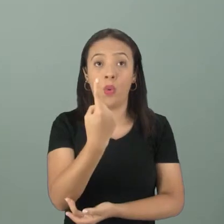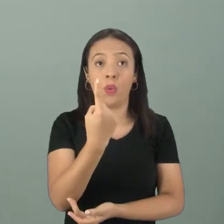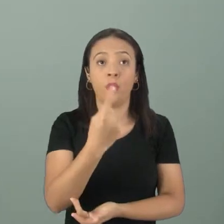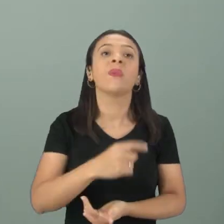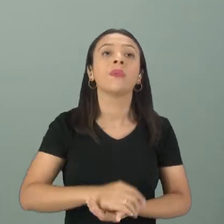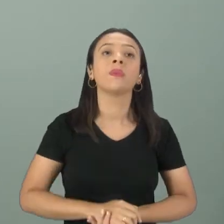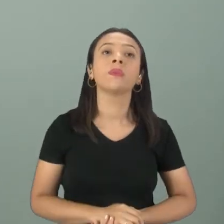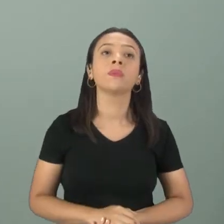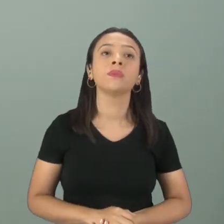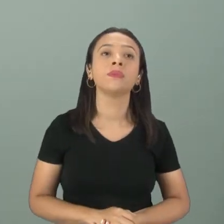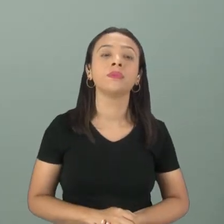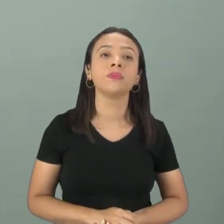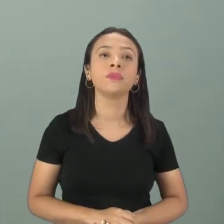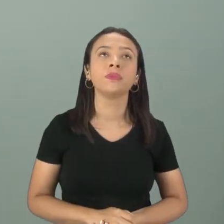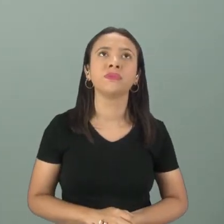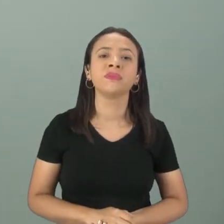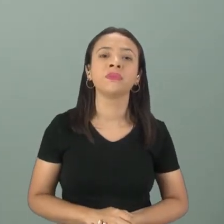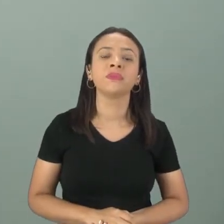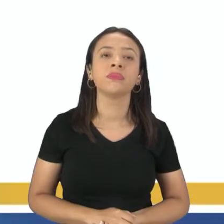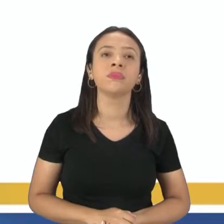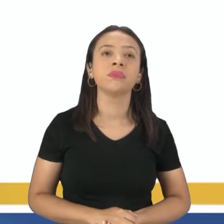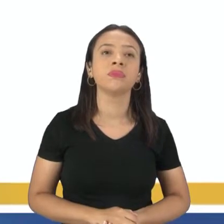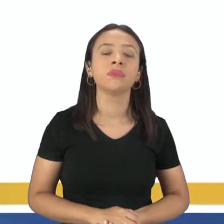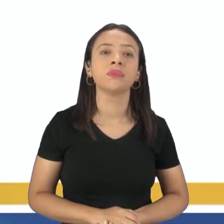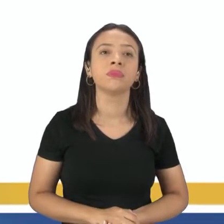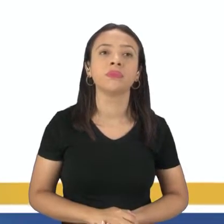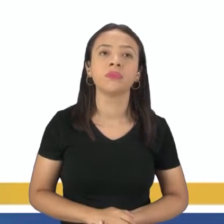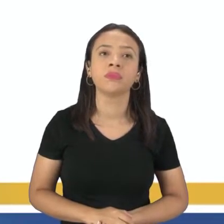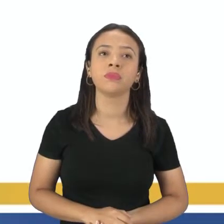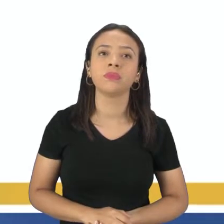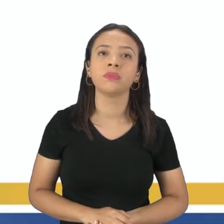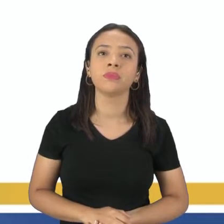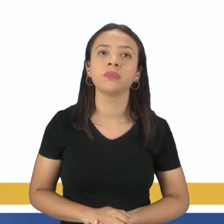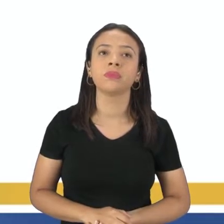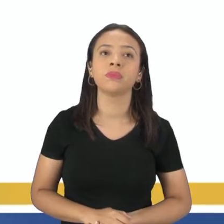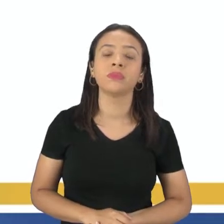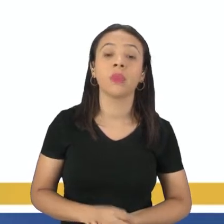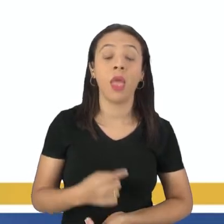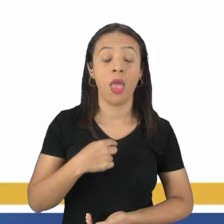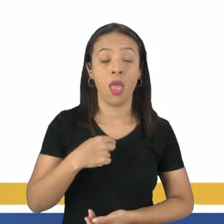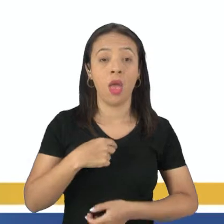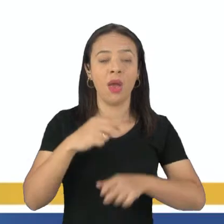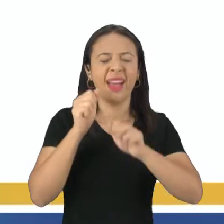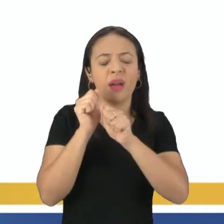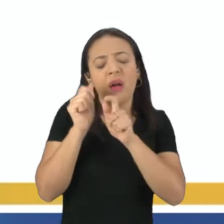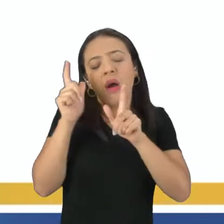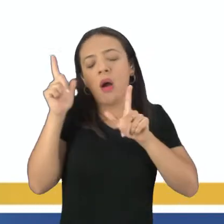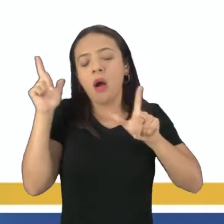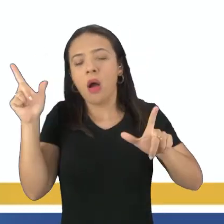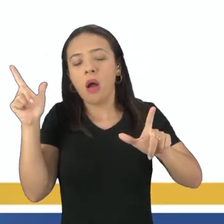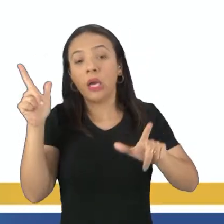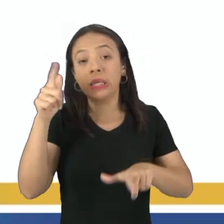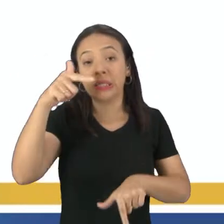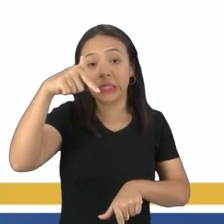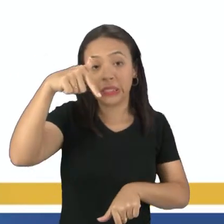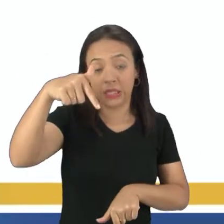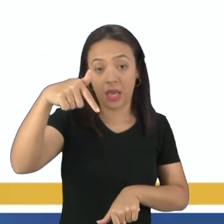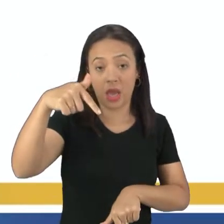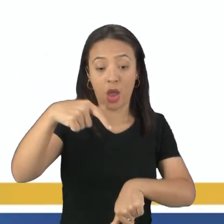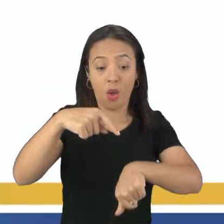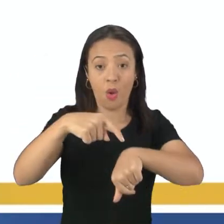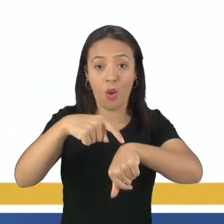1. I wake up at 7 o'clock. Eu acordo às 7 horas da